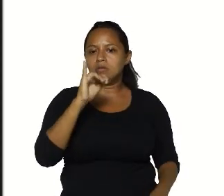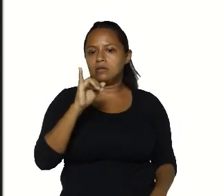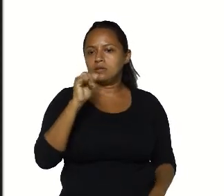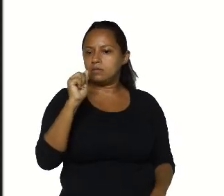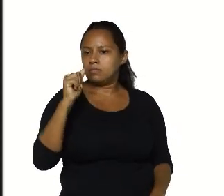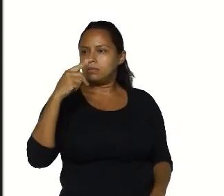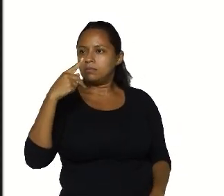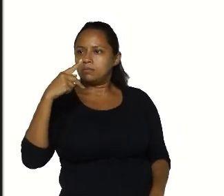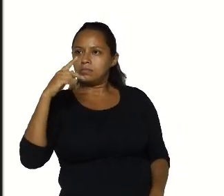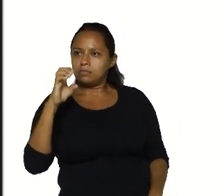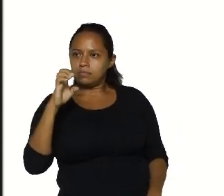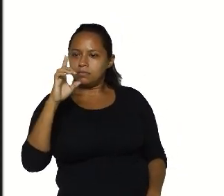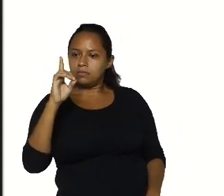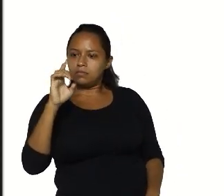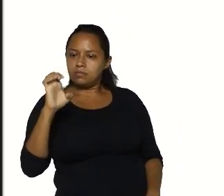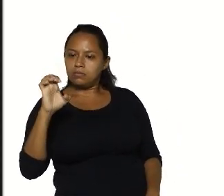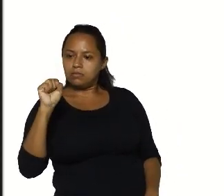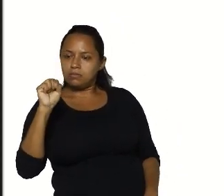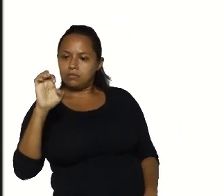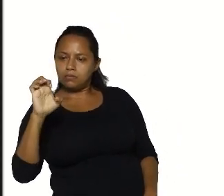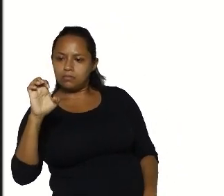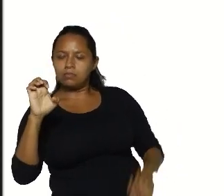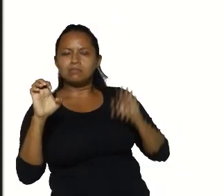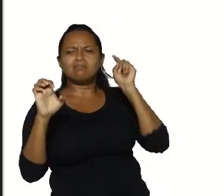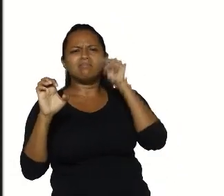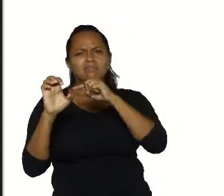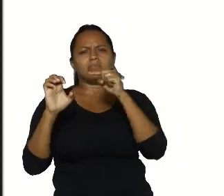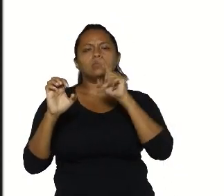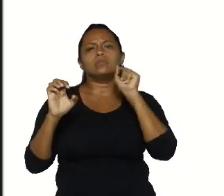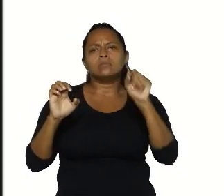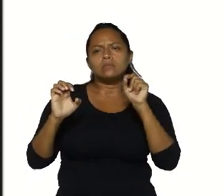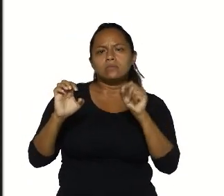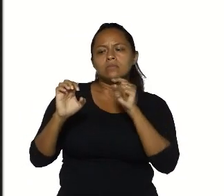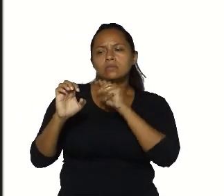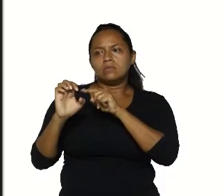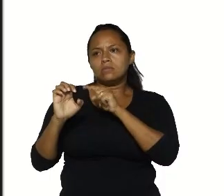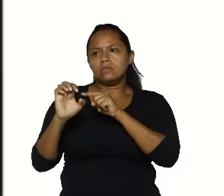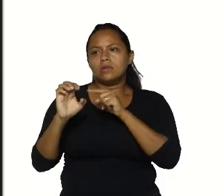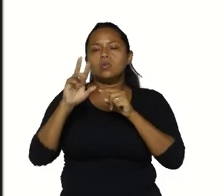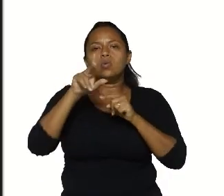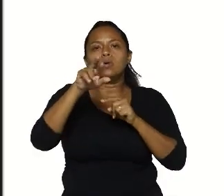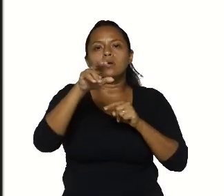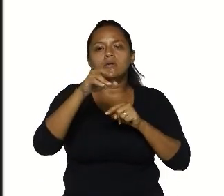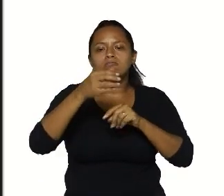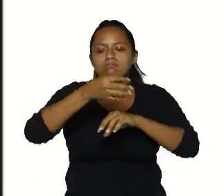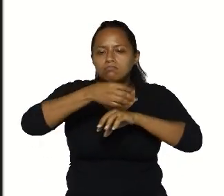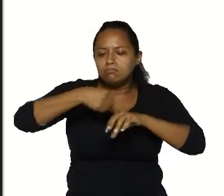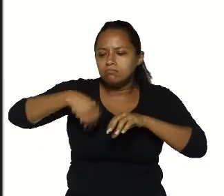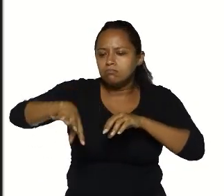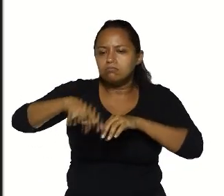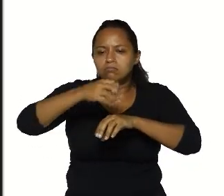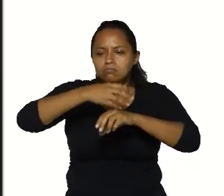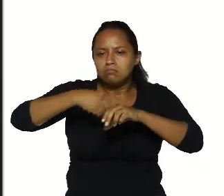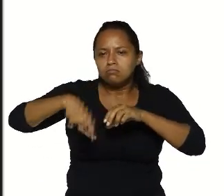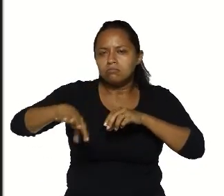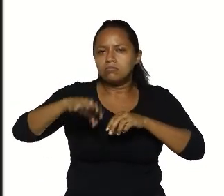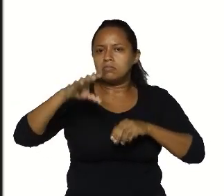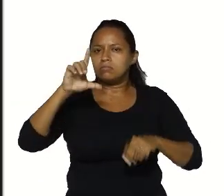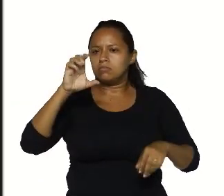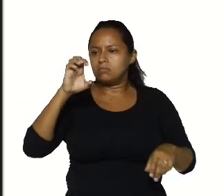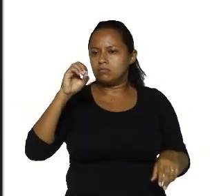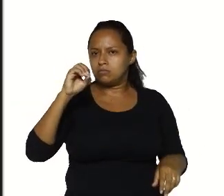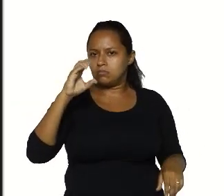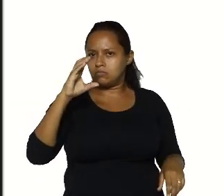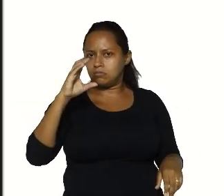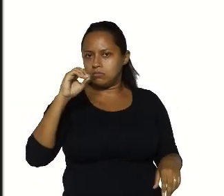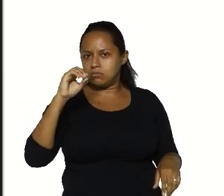diapedese. No que consiste a diapedese? Consiste na saída de alguns leucócitos,